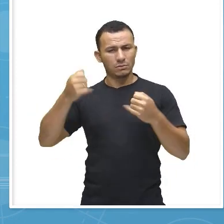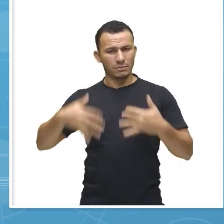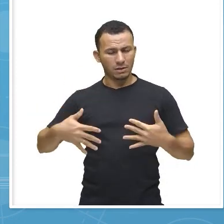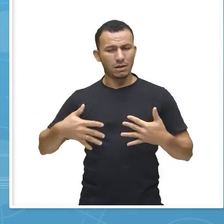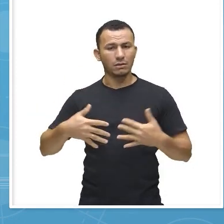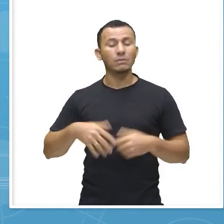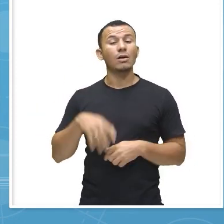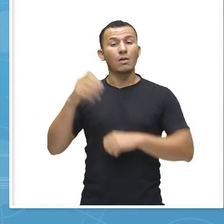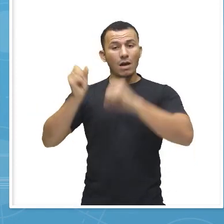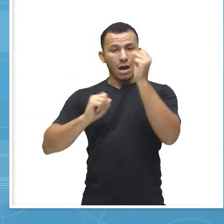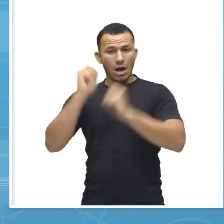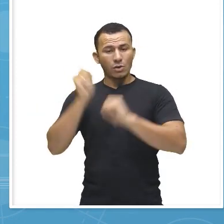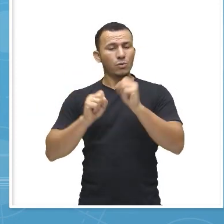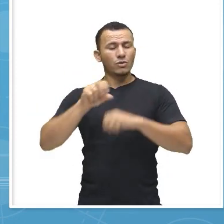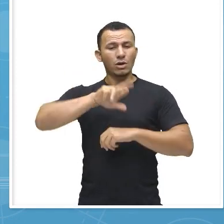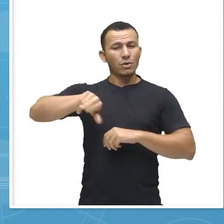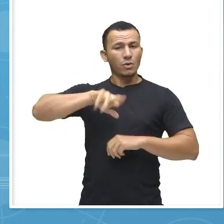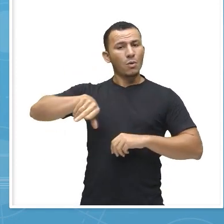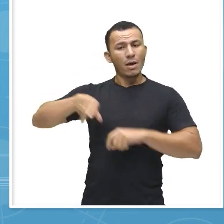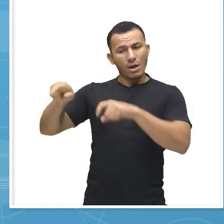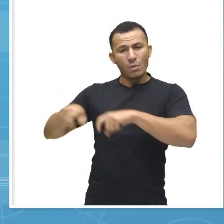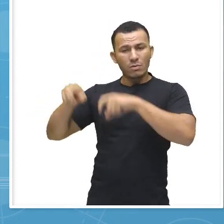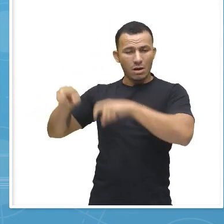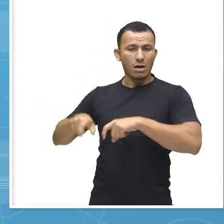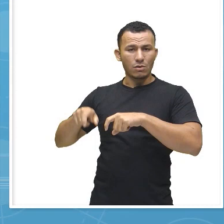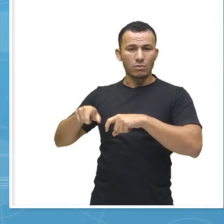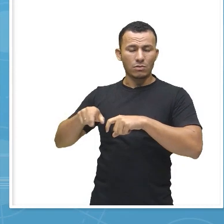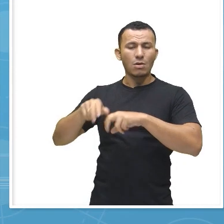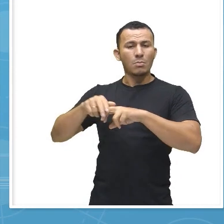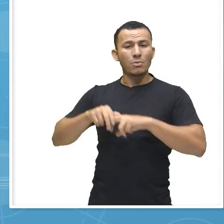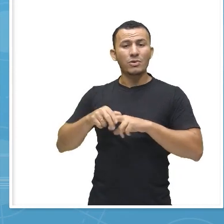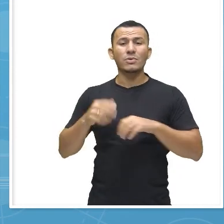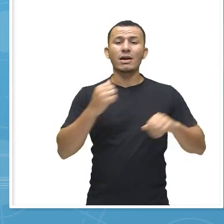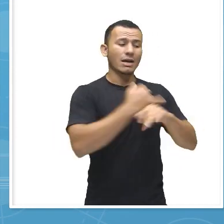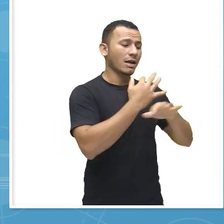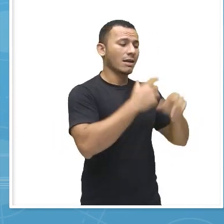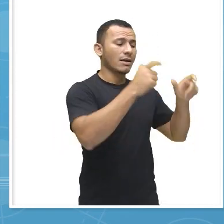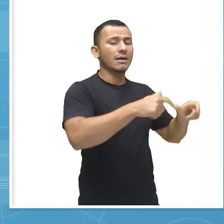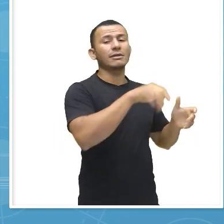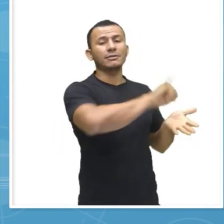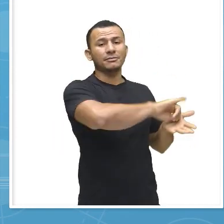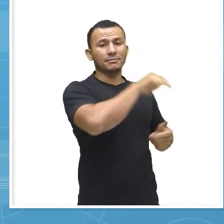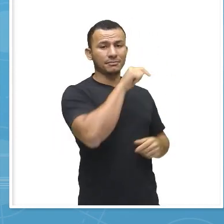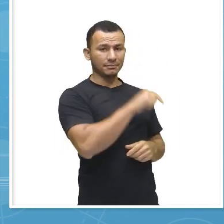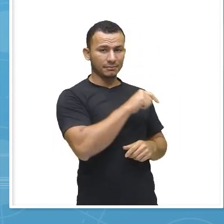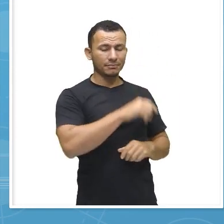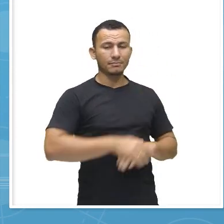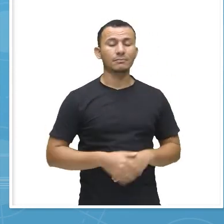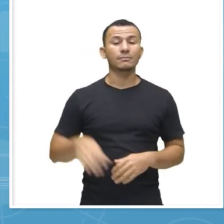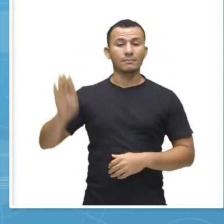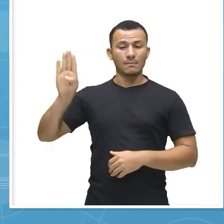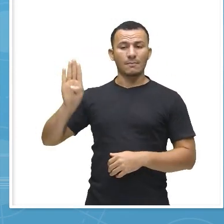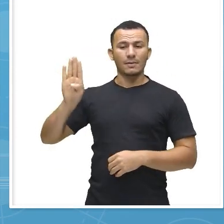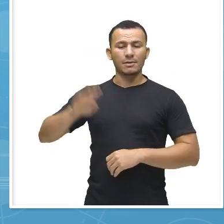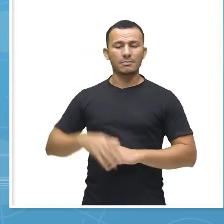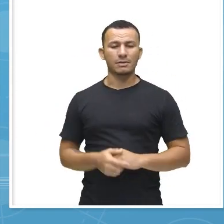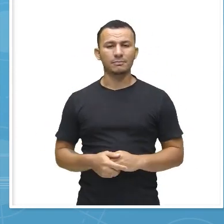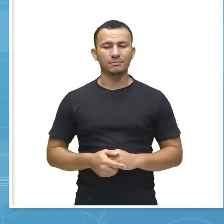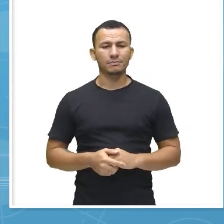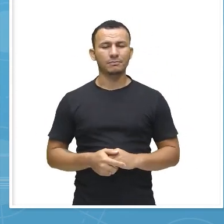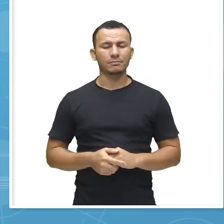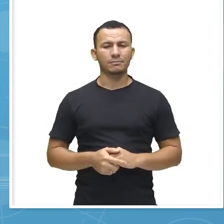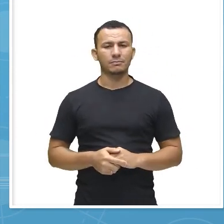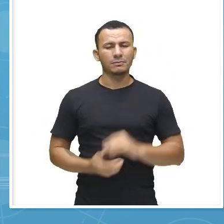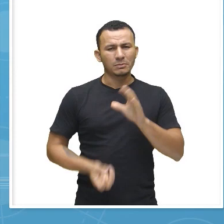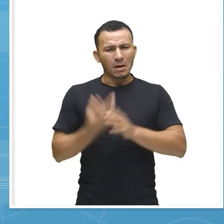essa indústria não era doméstica rural, tanto que ela era na cidade, tá bom? Alternativa B, realização da produção